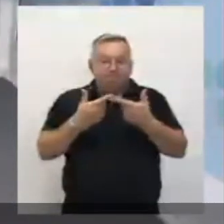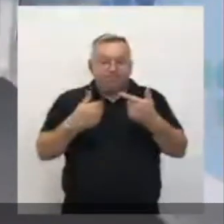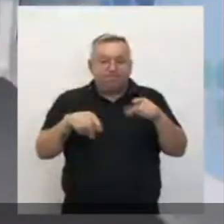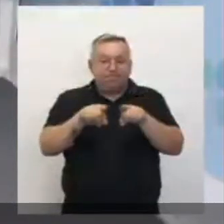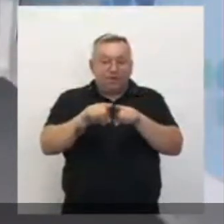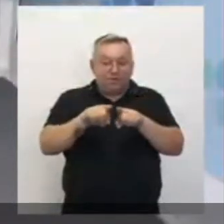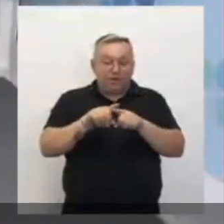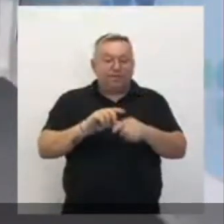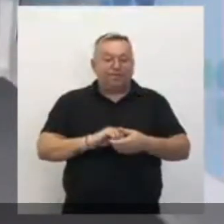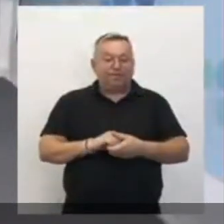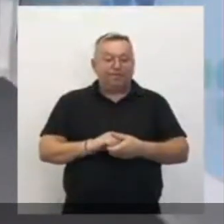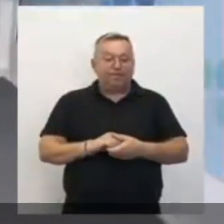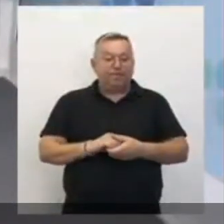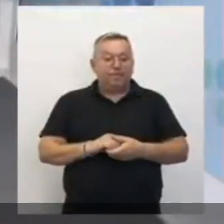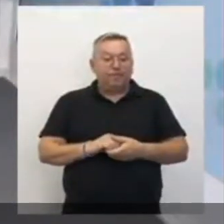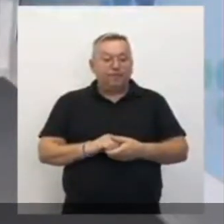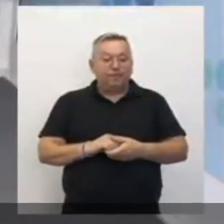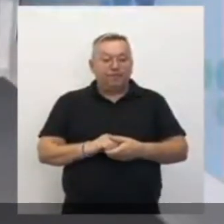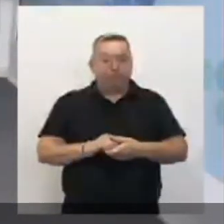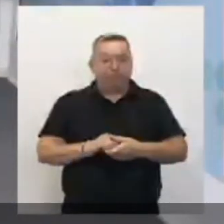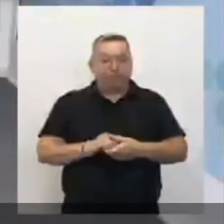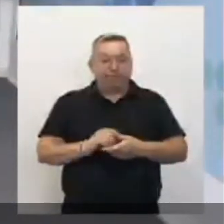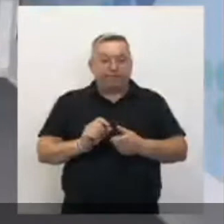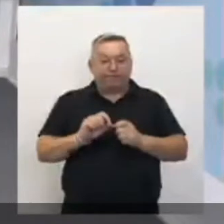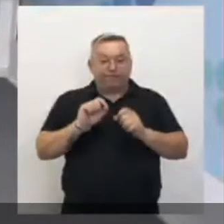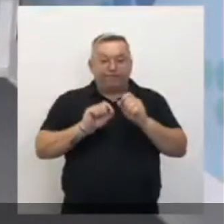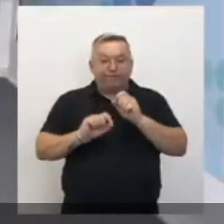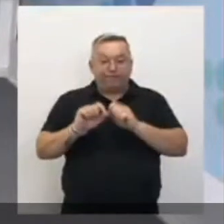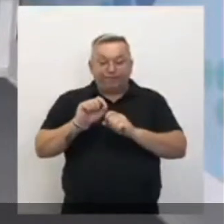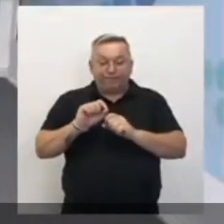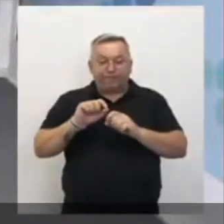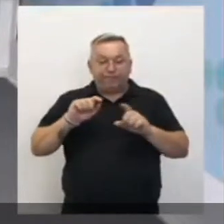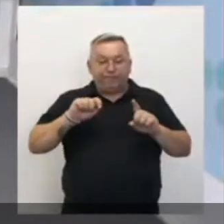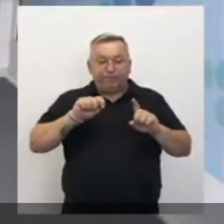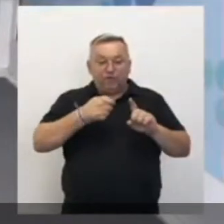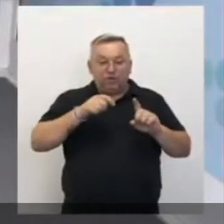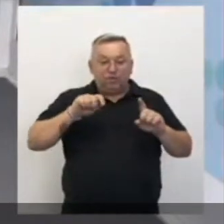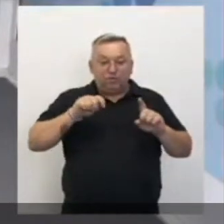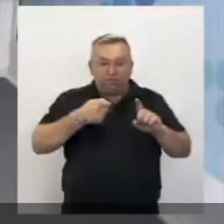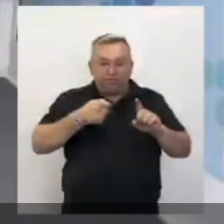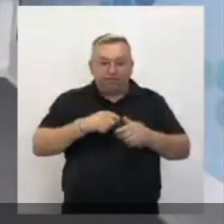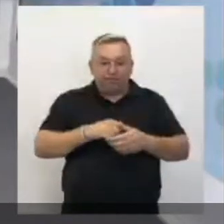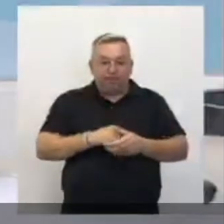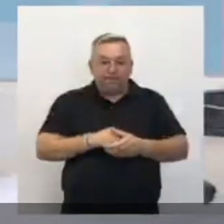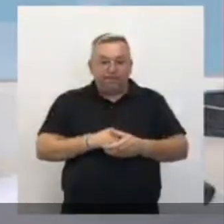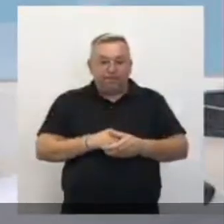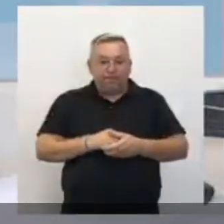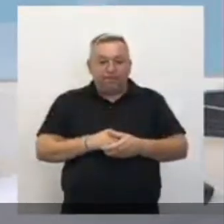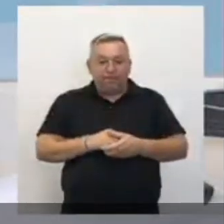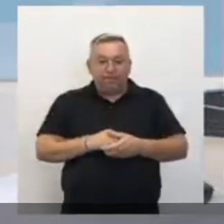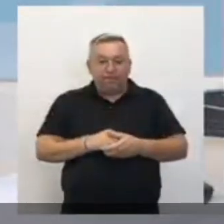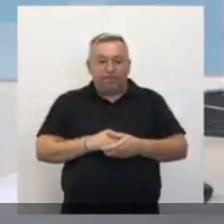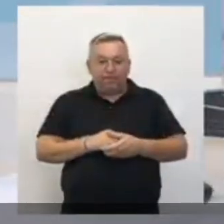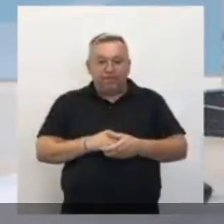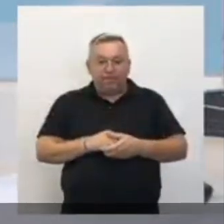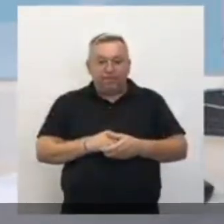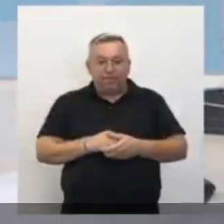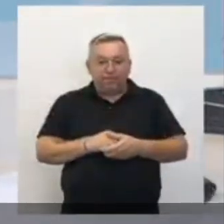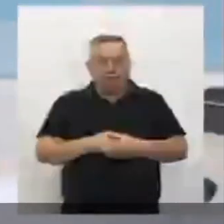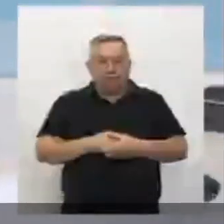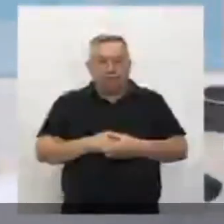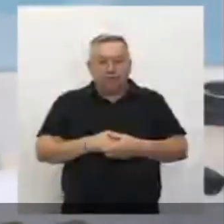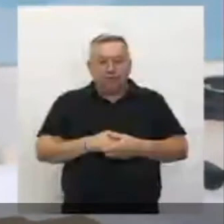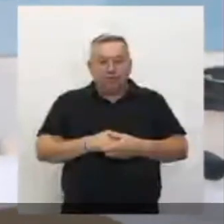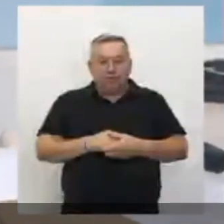caso, é a né? densidade dele. Então, o que eu vou fazer? Eu vou fazer esses furos aqui, ó, com um palito de churrasco, né? Então, eu venho